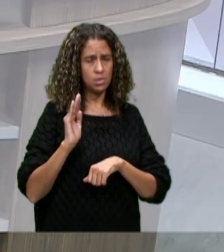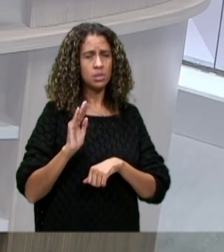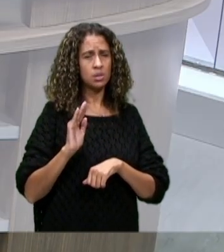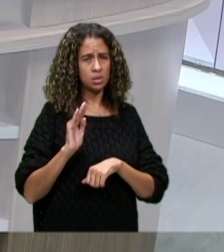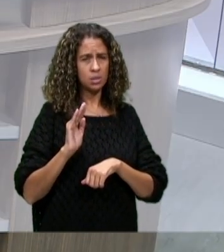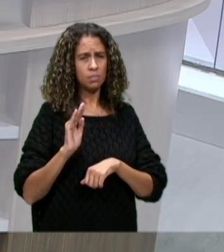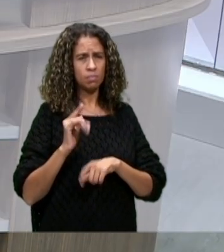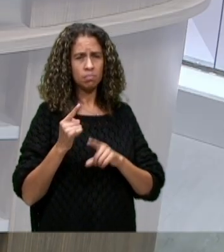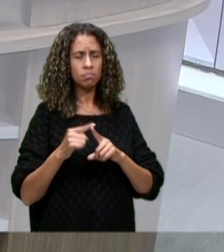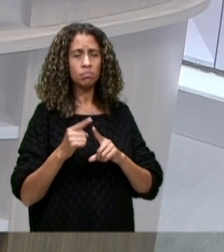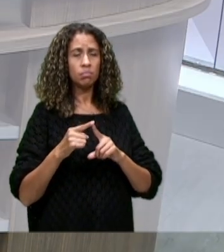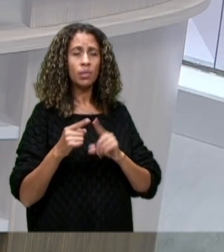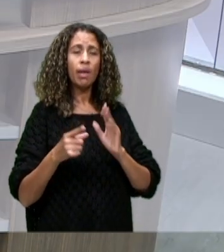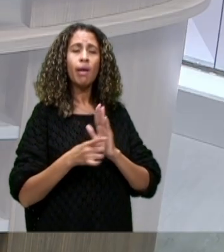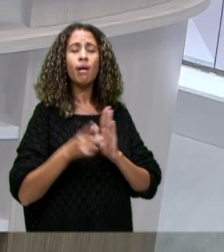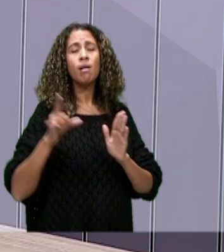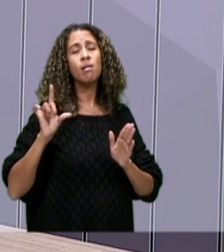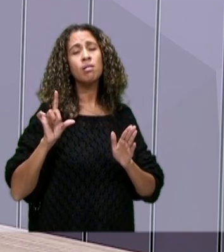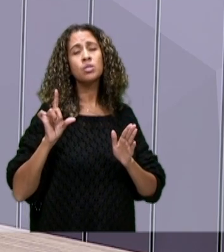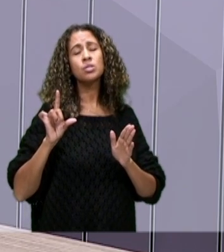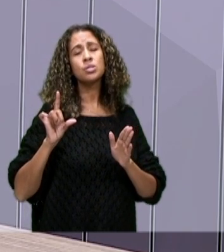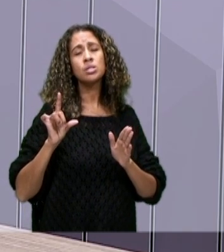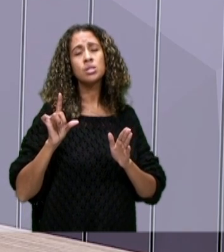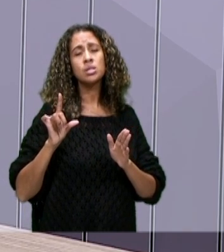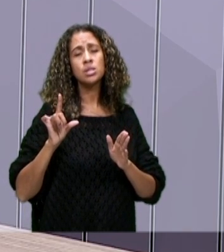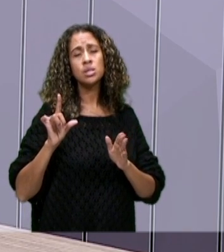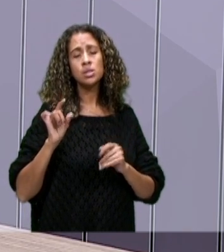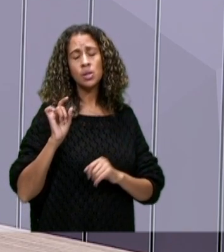mais. Porque é antes